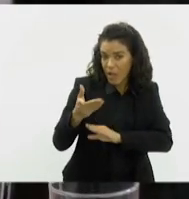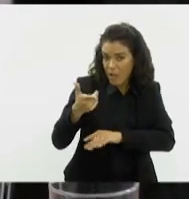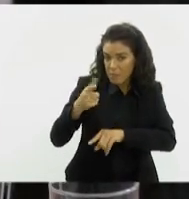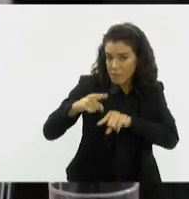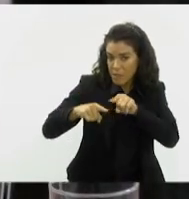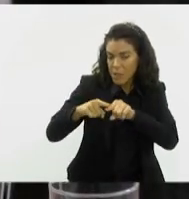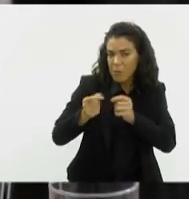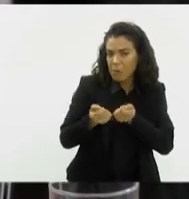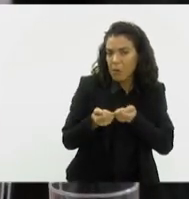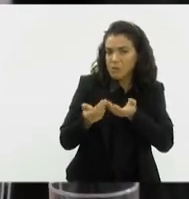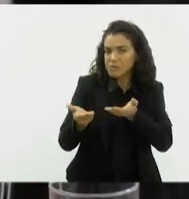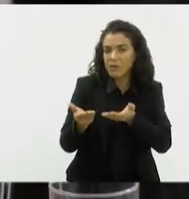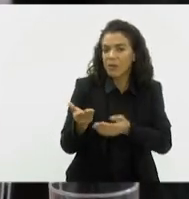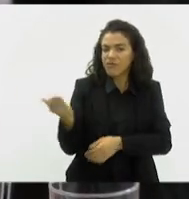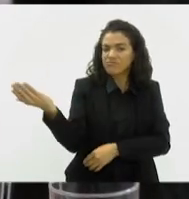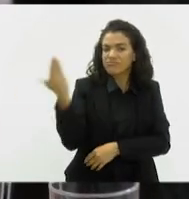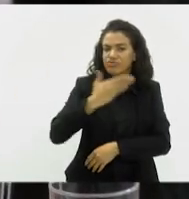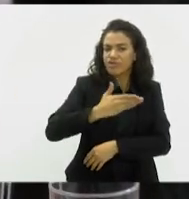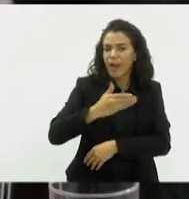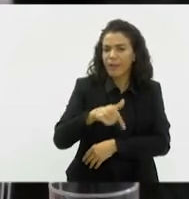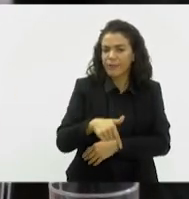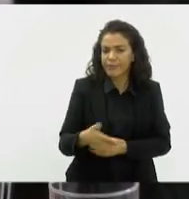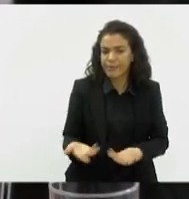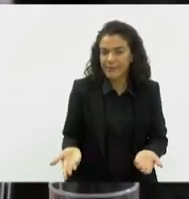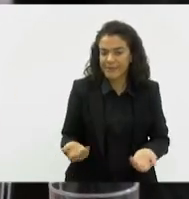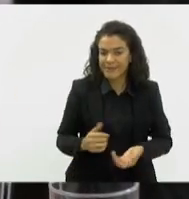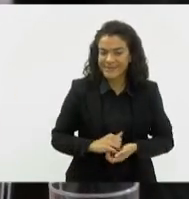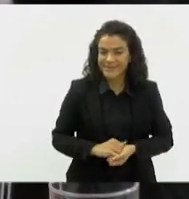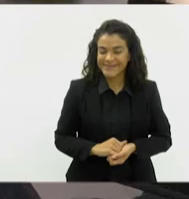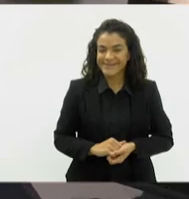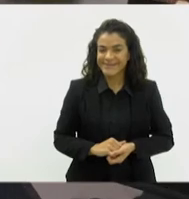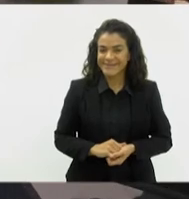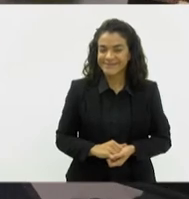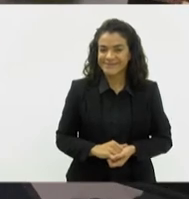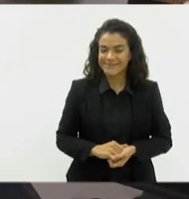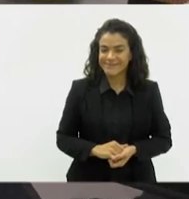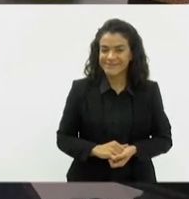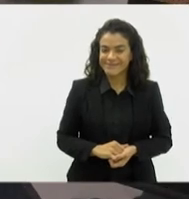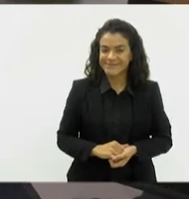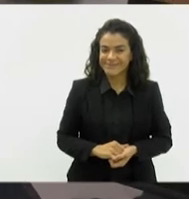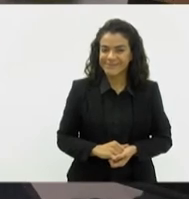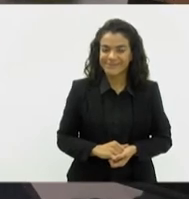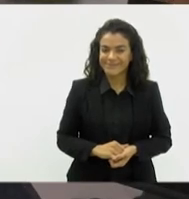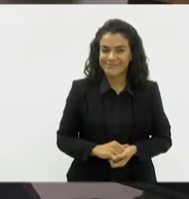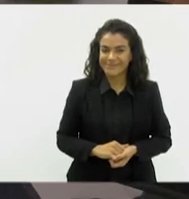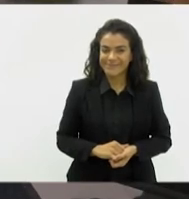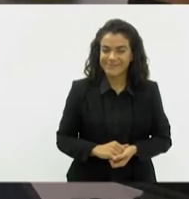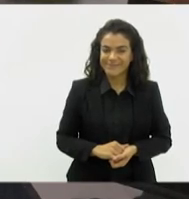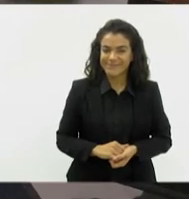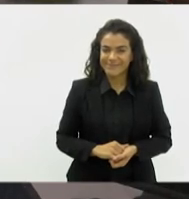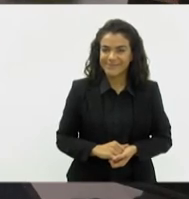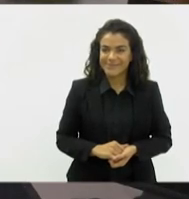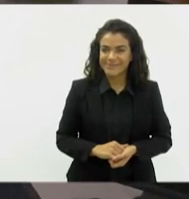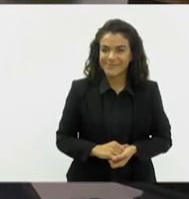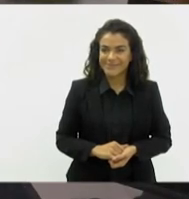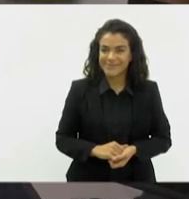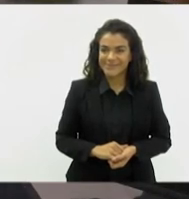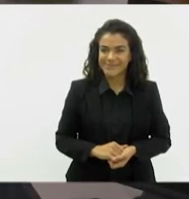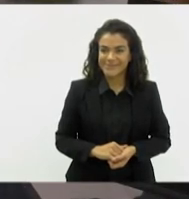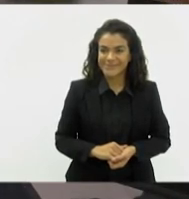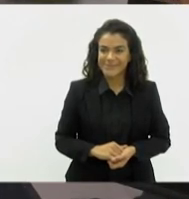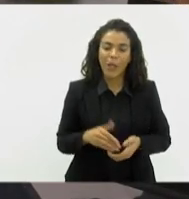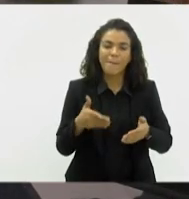pode disponibilizar não também. Não foi enviado para cá. Tá bom. A gente pode disponibilizar, se for o caso. Mas para disponibilizar, eu vou suspender a sessão até vocês